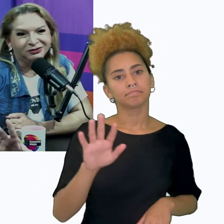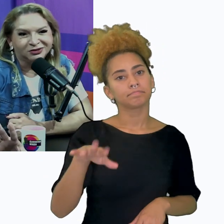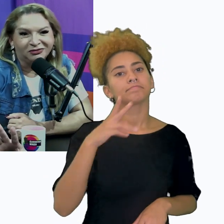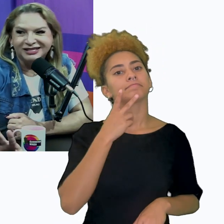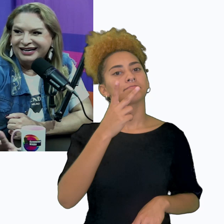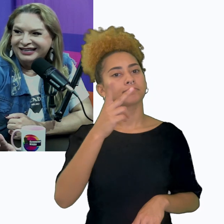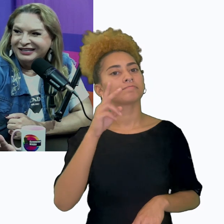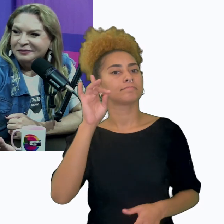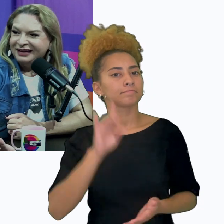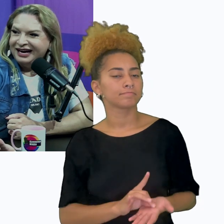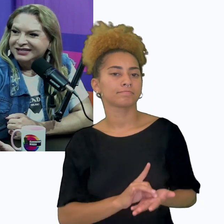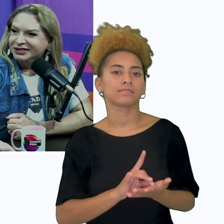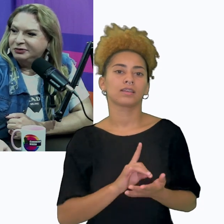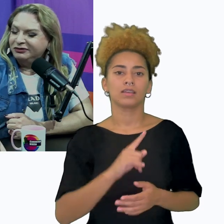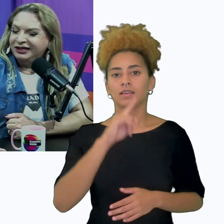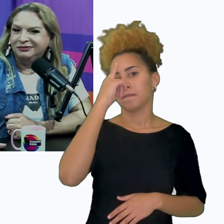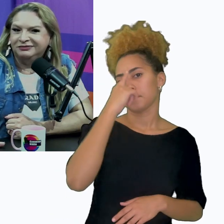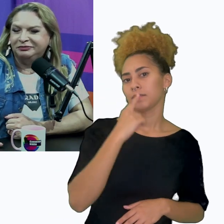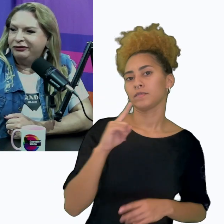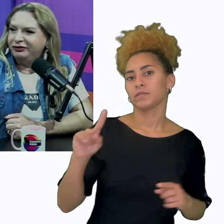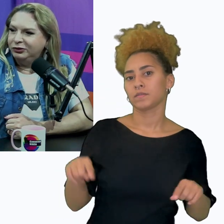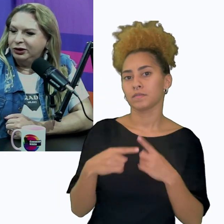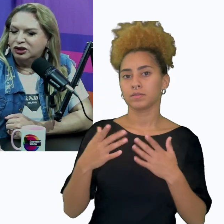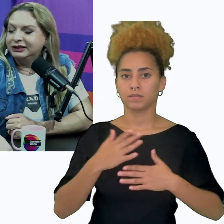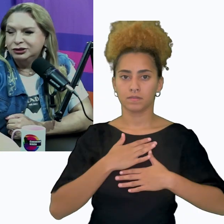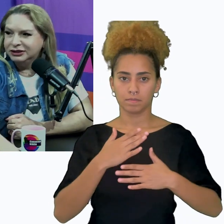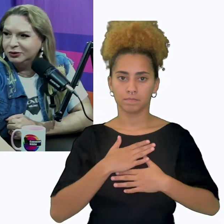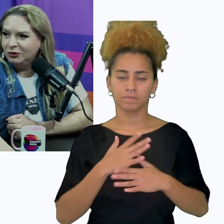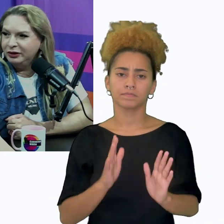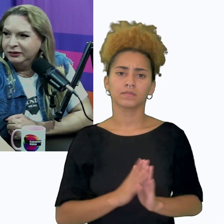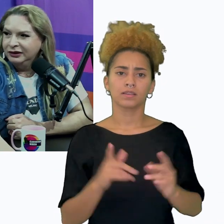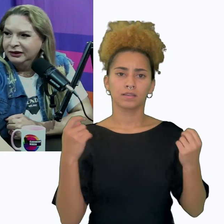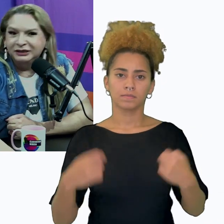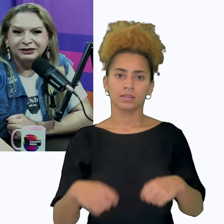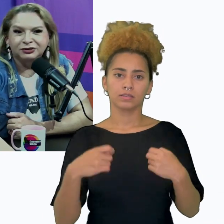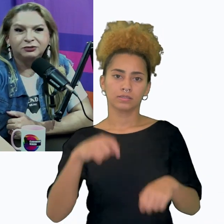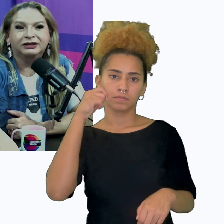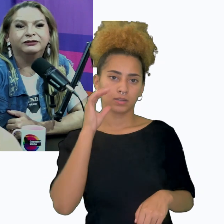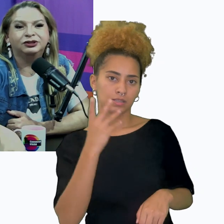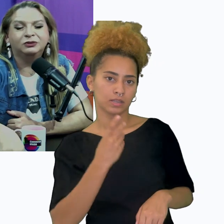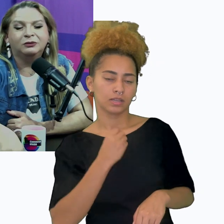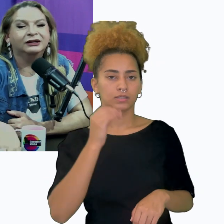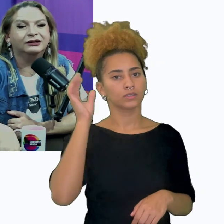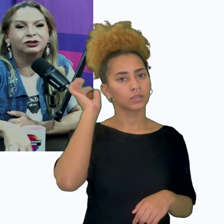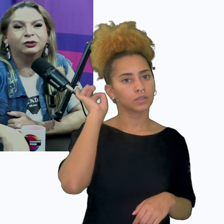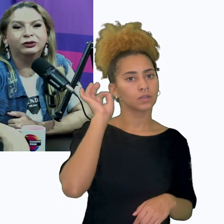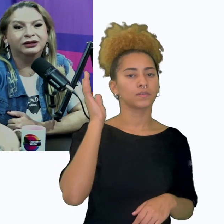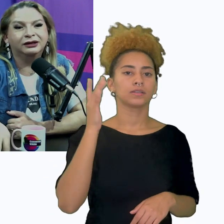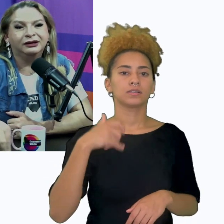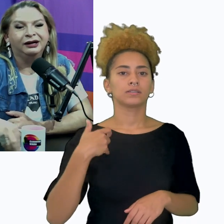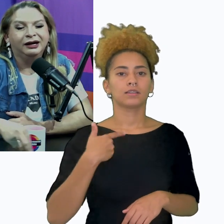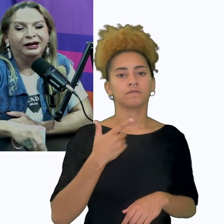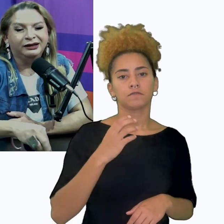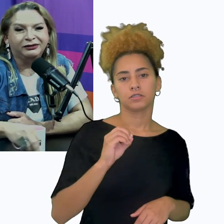olha, eu vou confessar que às vezes o povo tem um perfil que eu acho parecidíssimo com o meu. Preciso de uma travesti, uma mulher trans